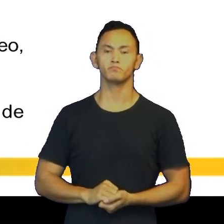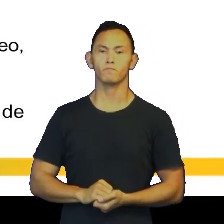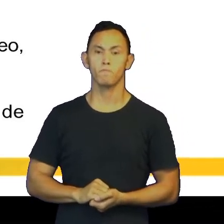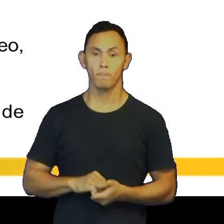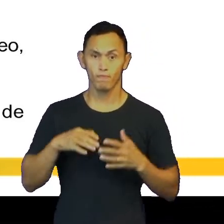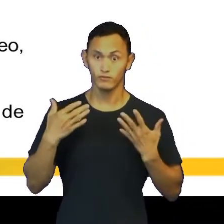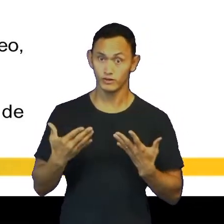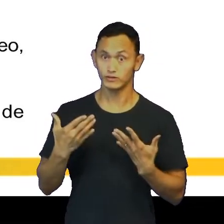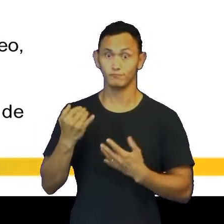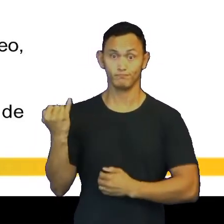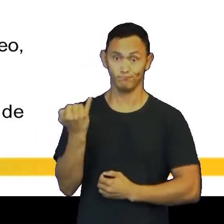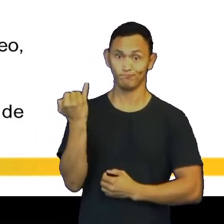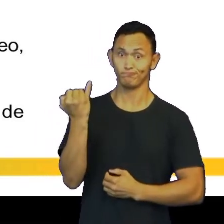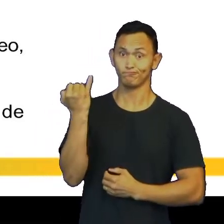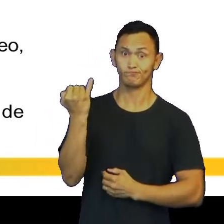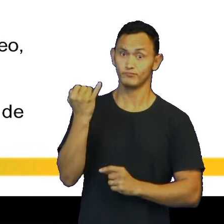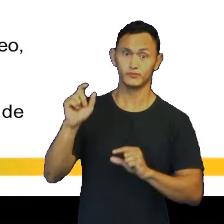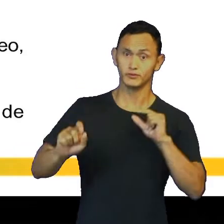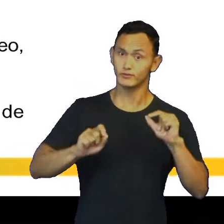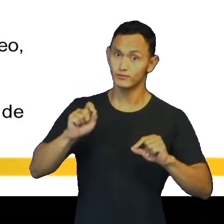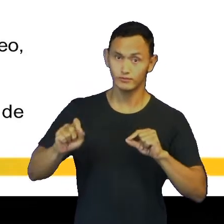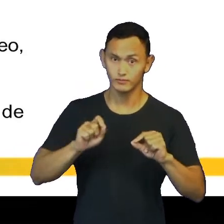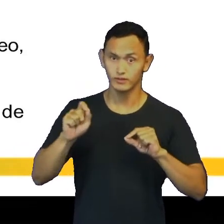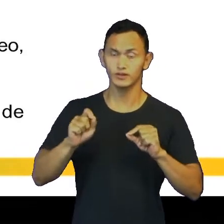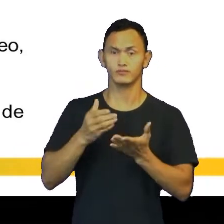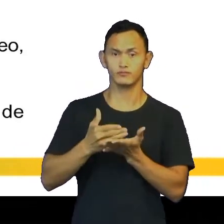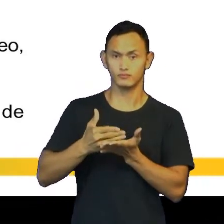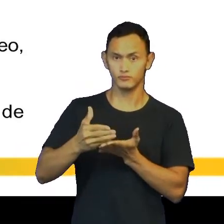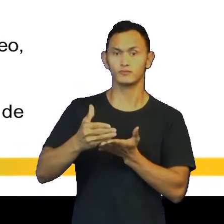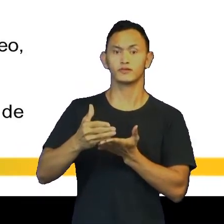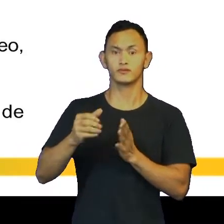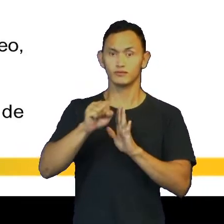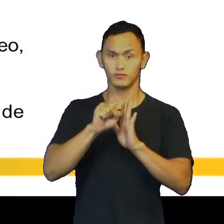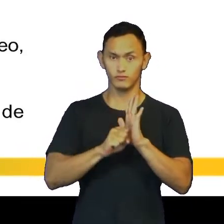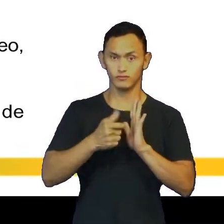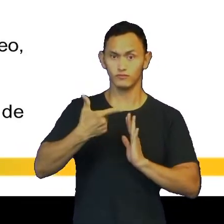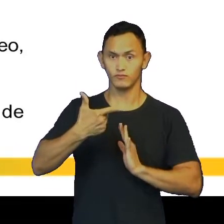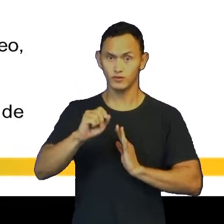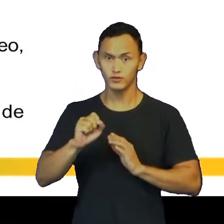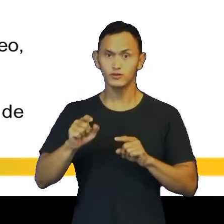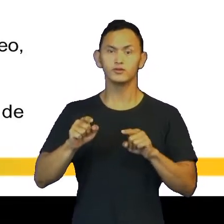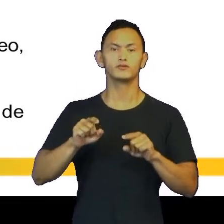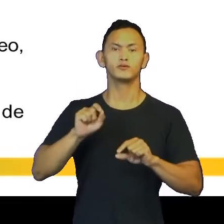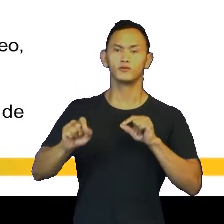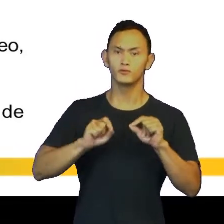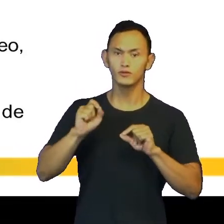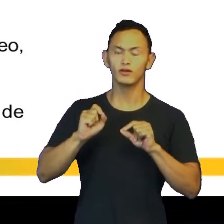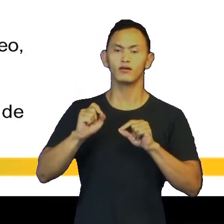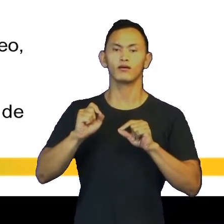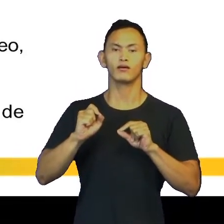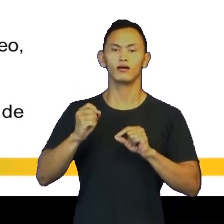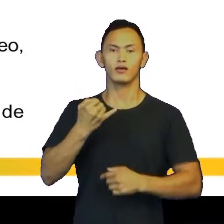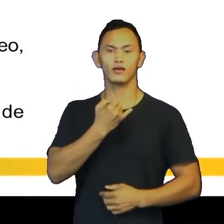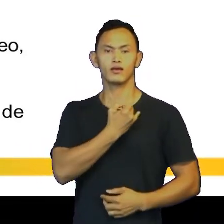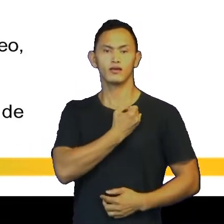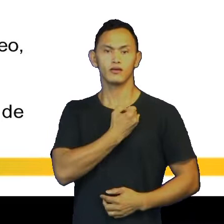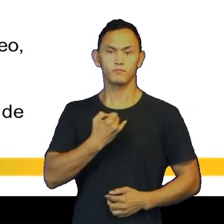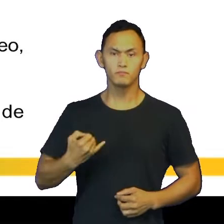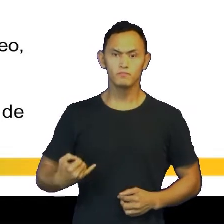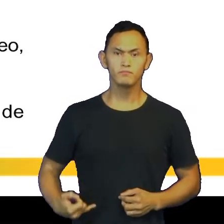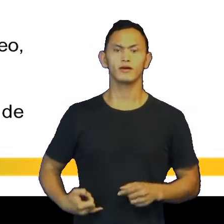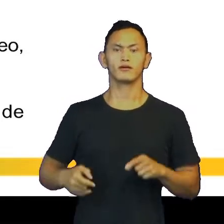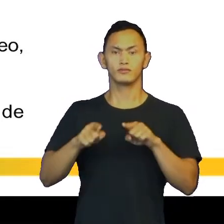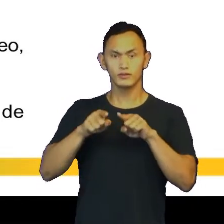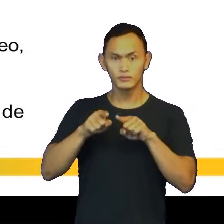um fato importante que marca esse início do século 20 é a questão do imperialismo na África e na